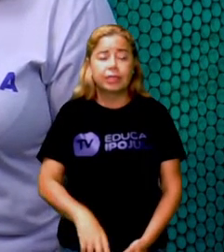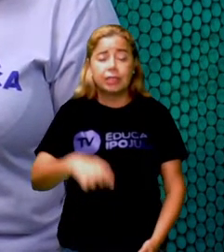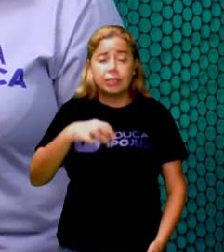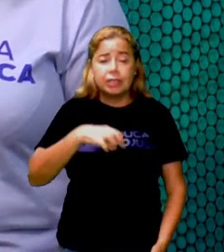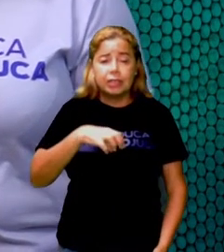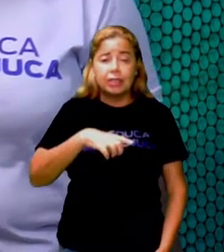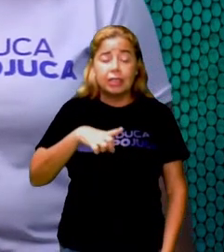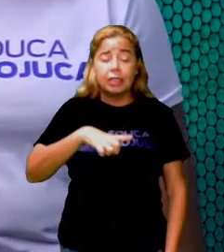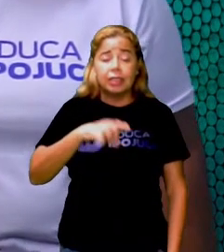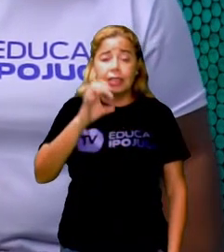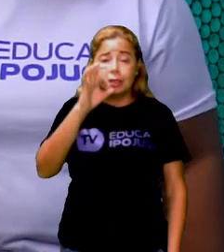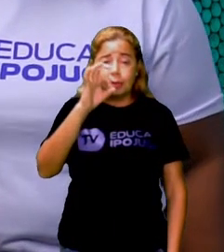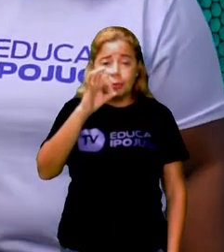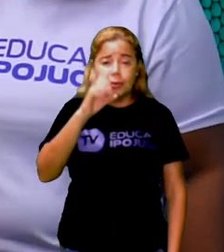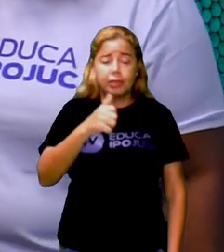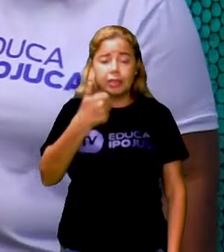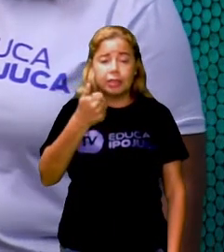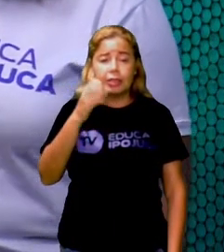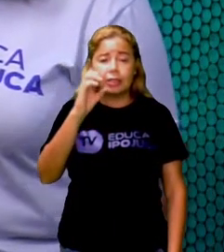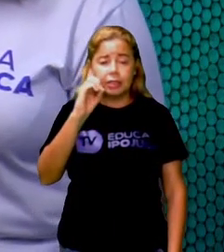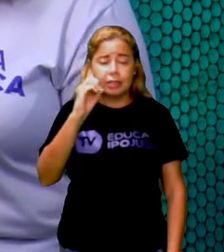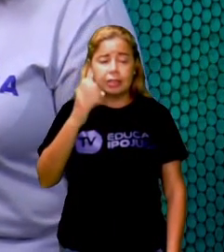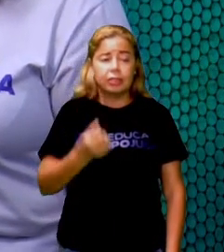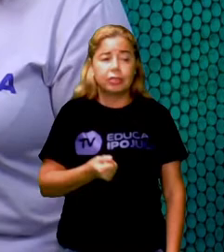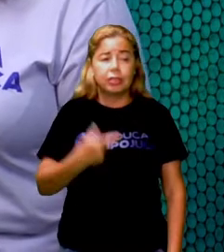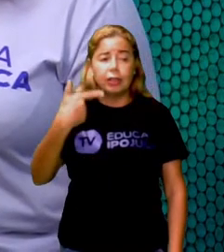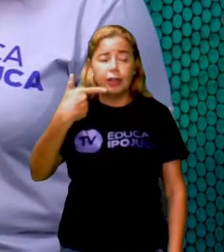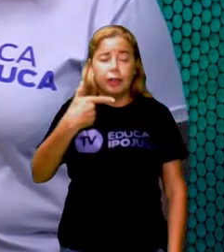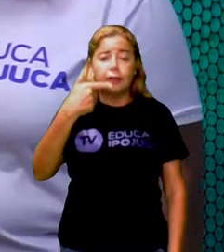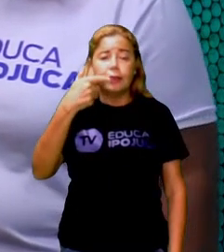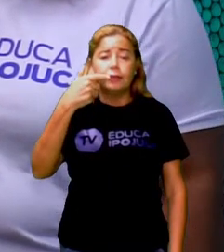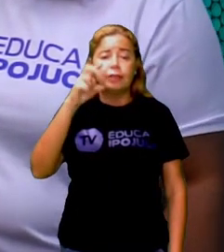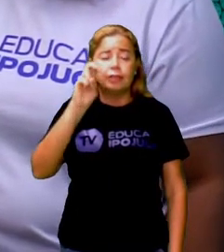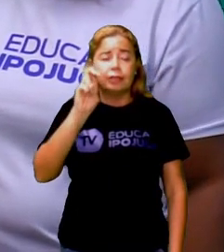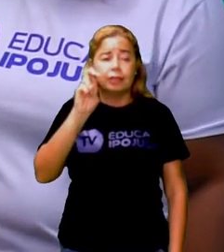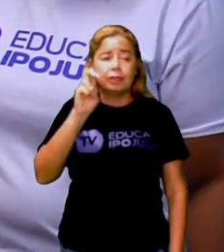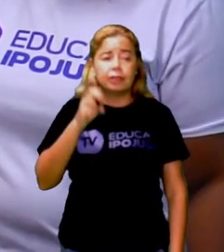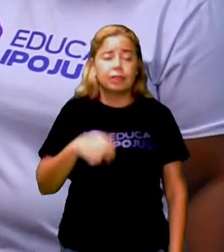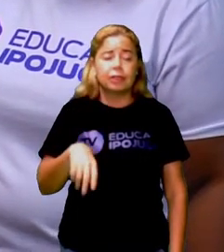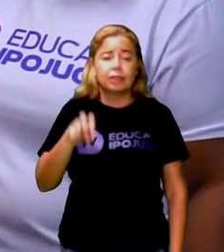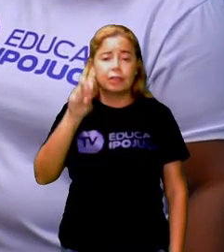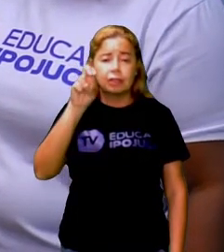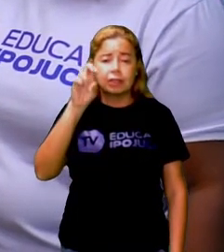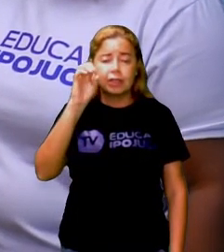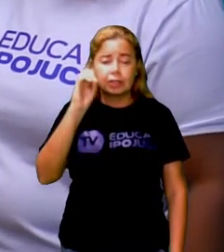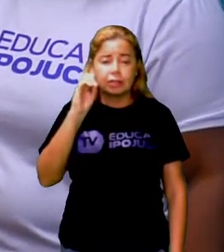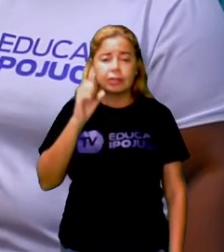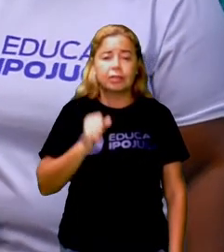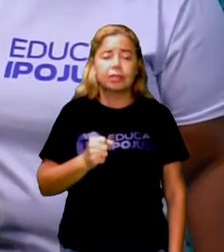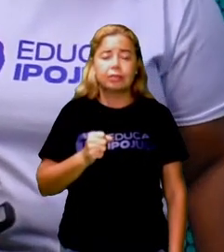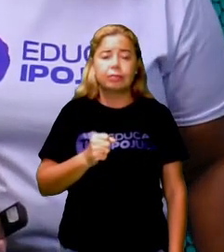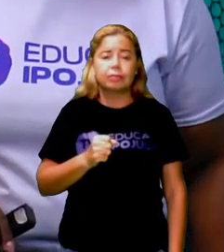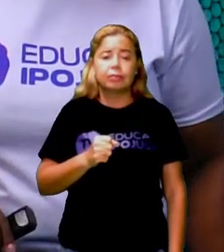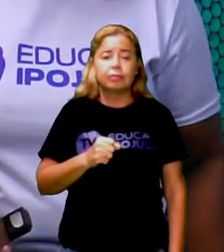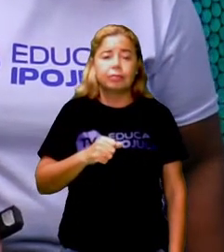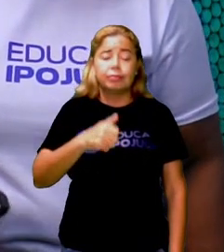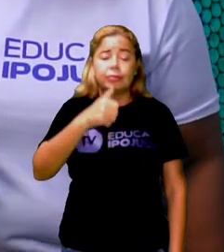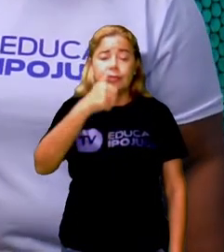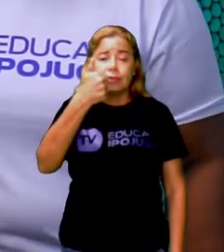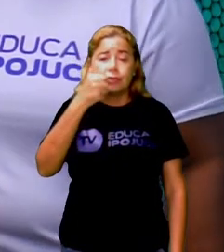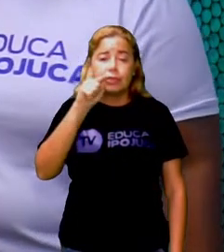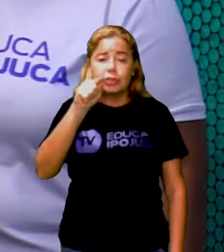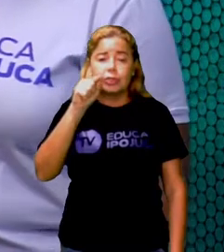de 10 centavos, a de 25, a de 50 e a de